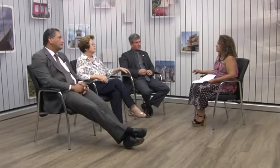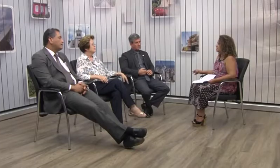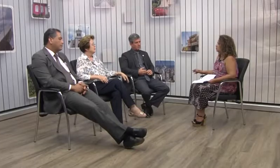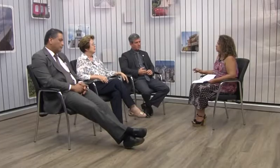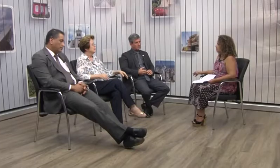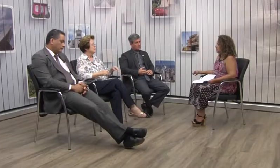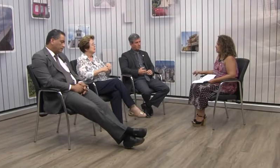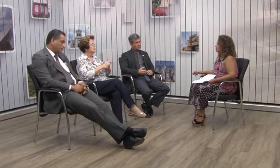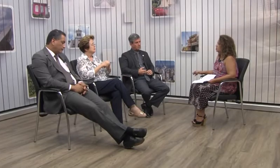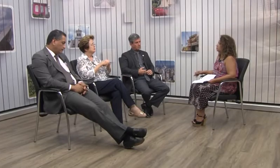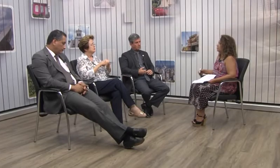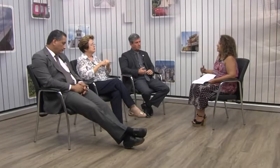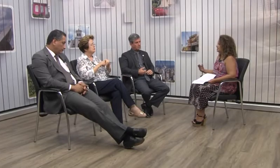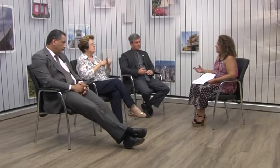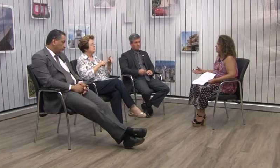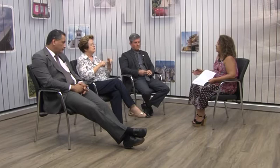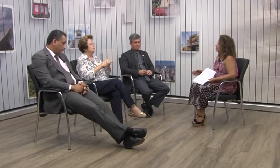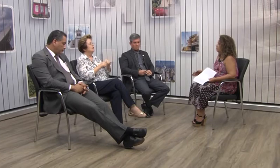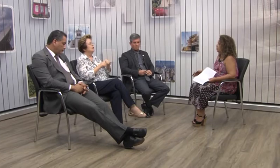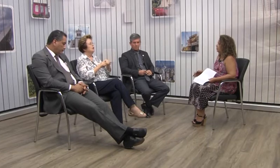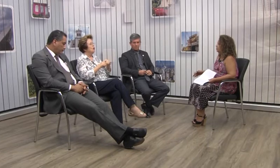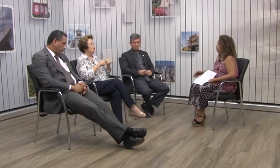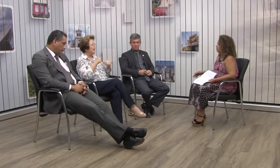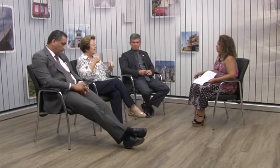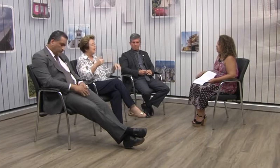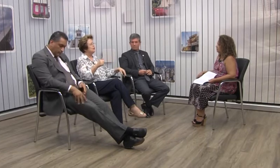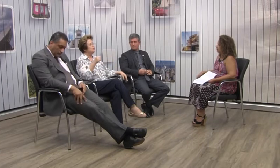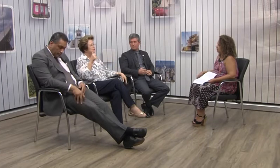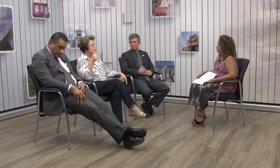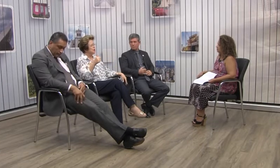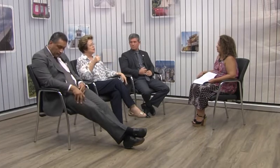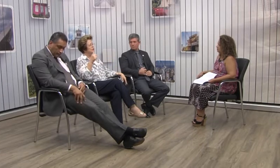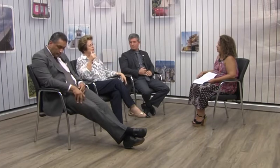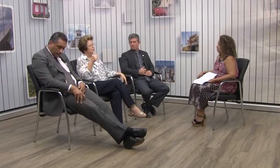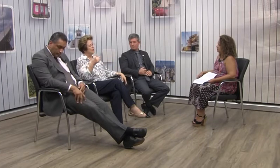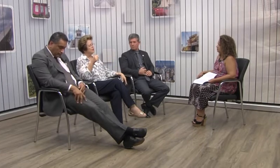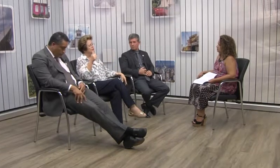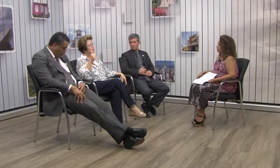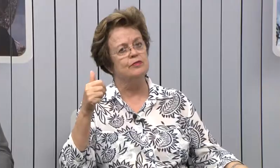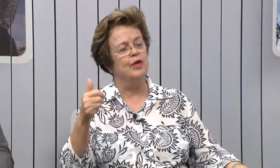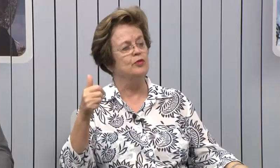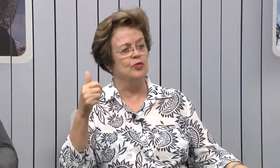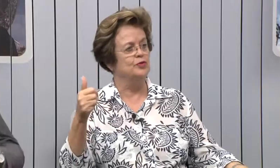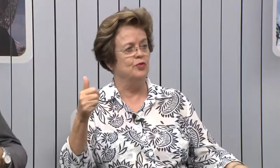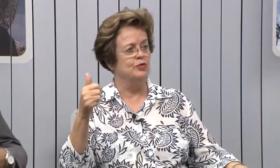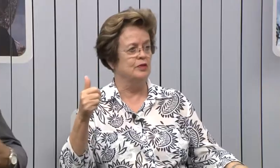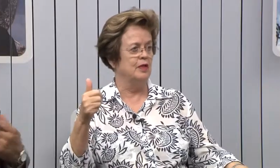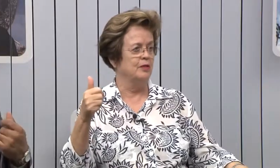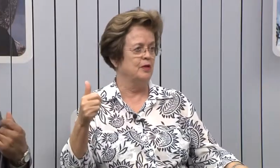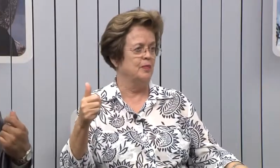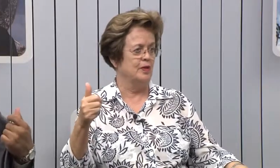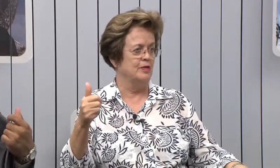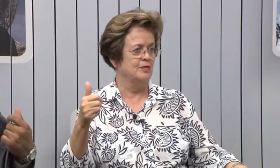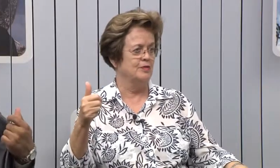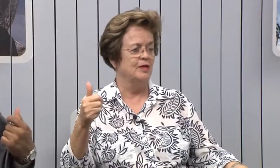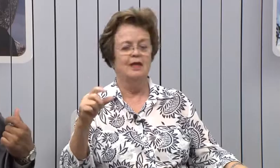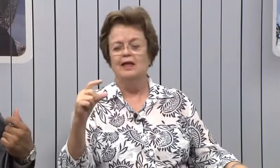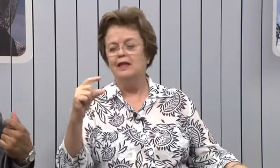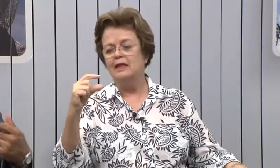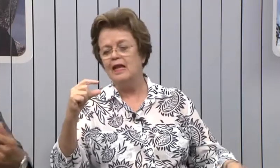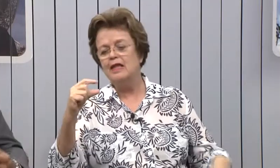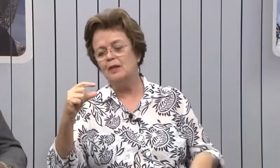verbas são todas de doação e do próprio Boldrini. 40% das verbas vêm de doações da cidade de